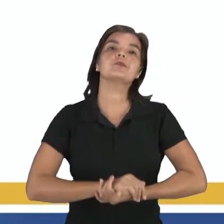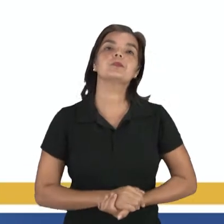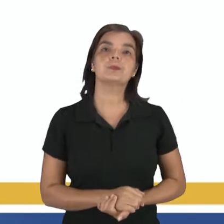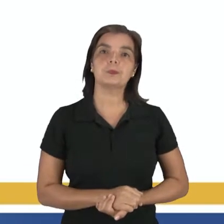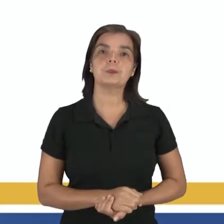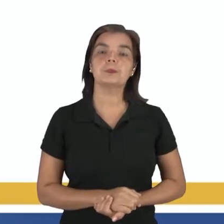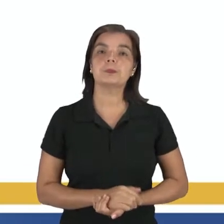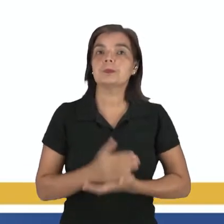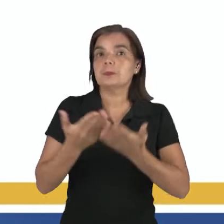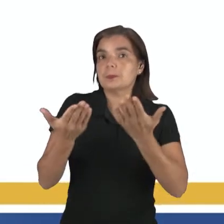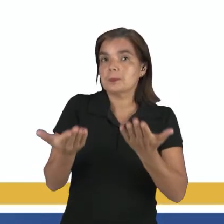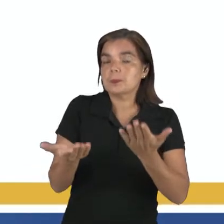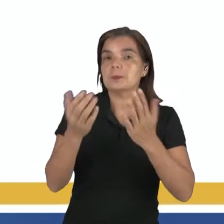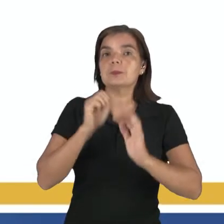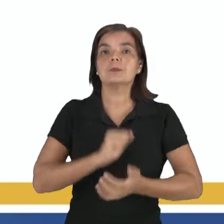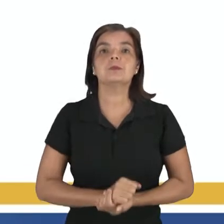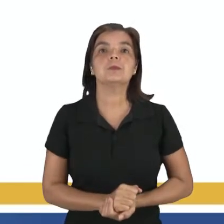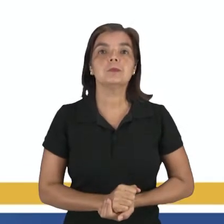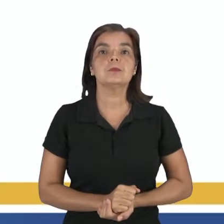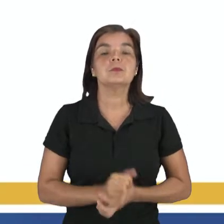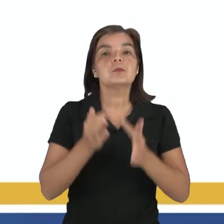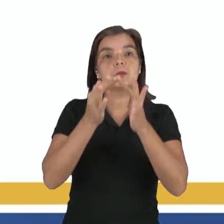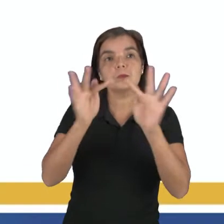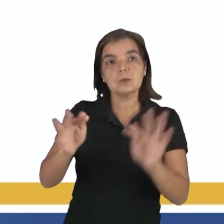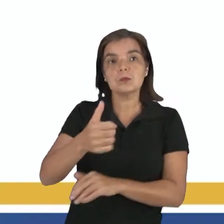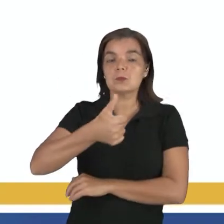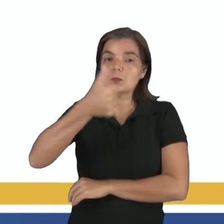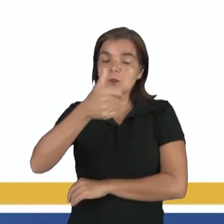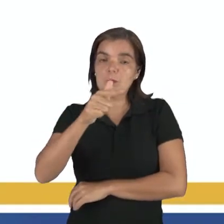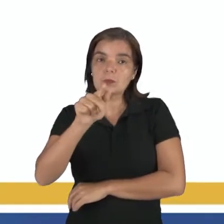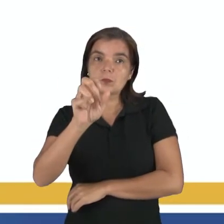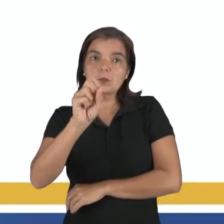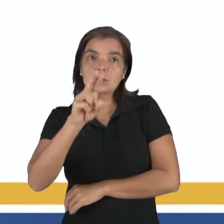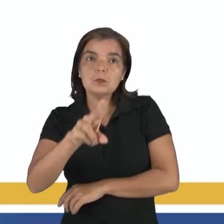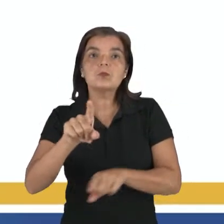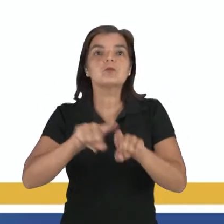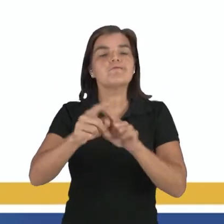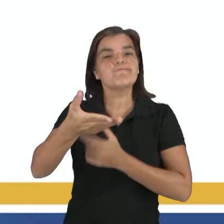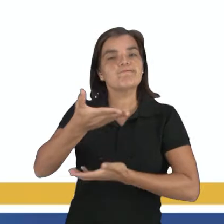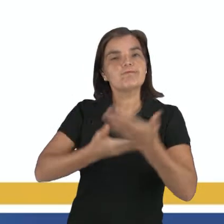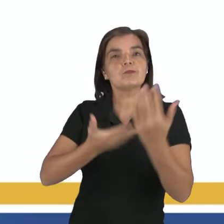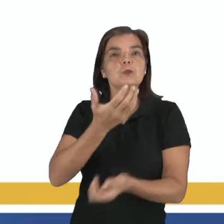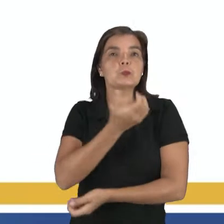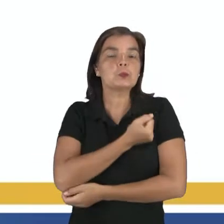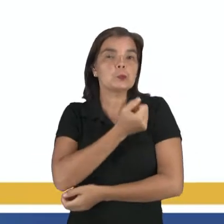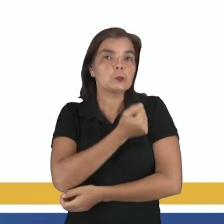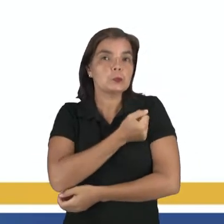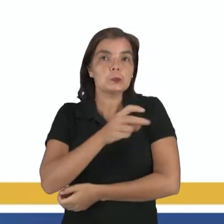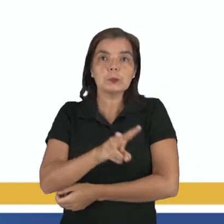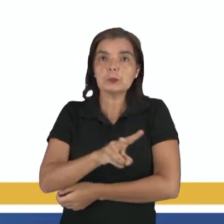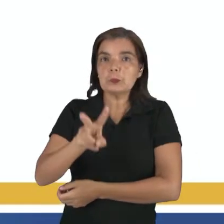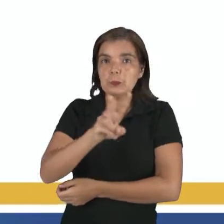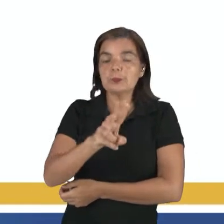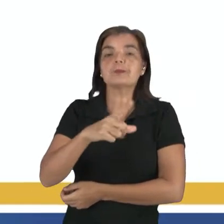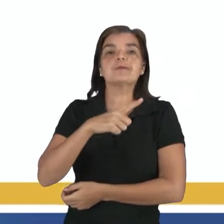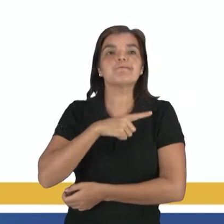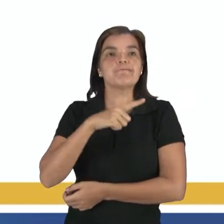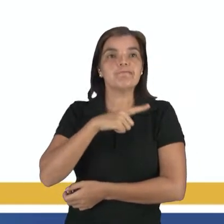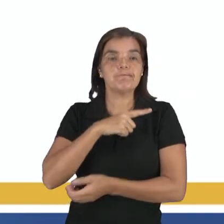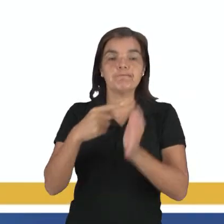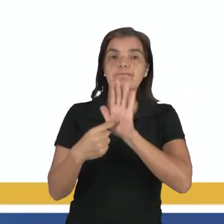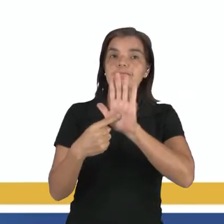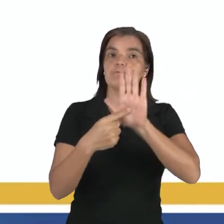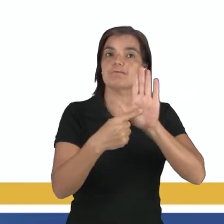x assume. Sendo assim, a função do primeiro grau relacionará os valores